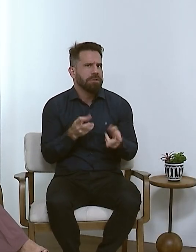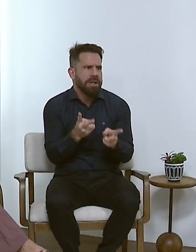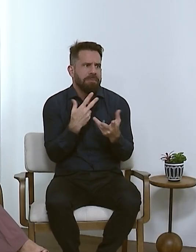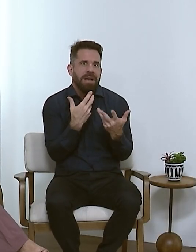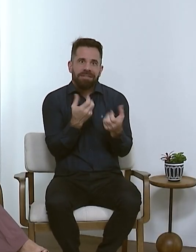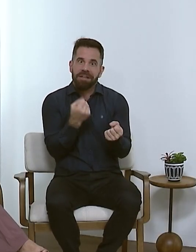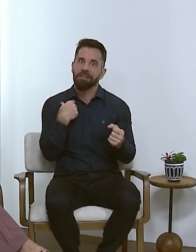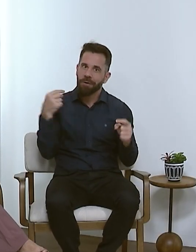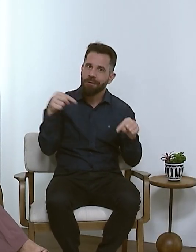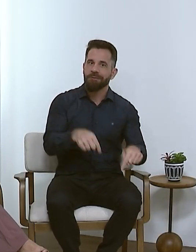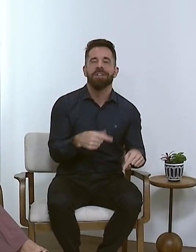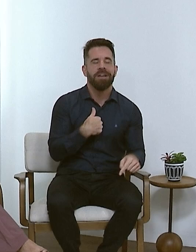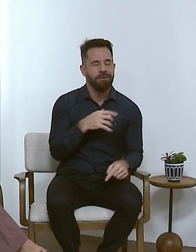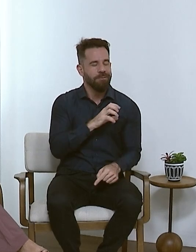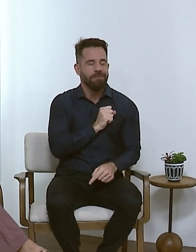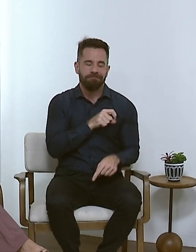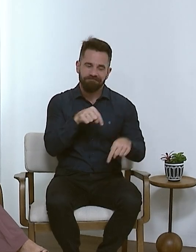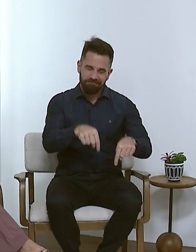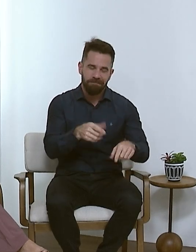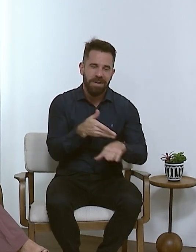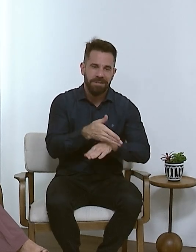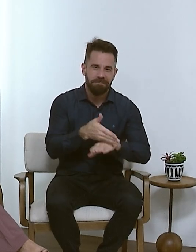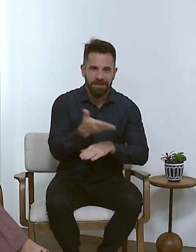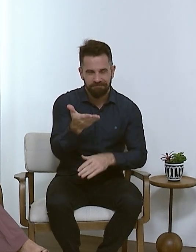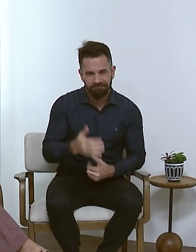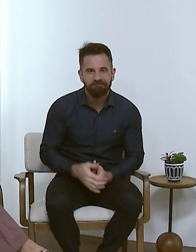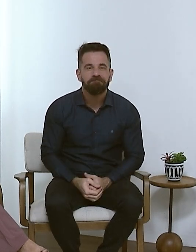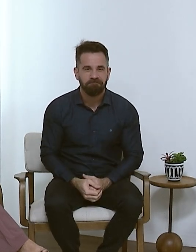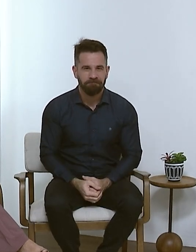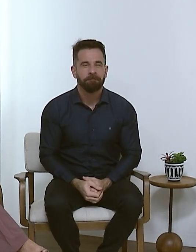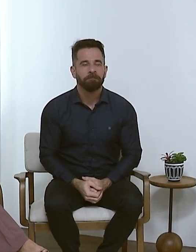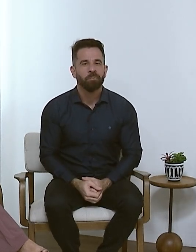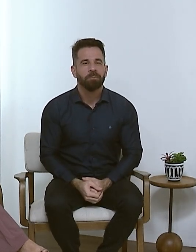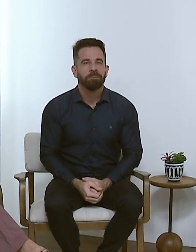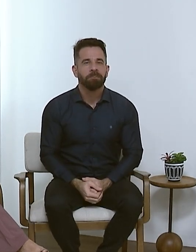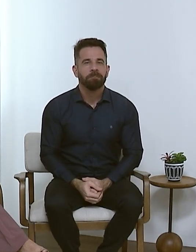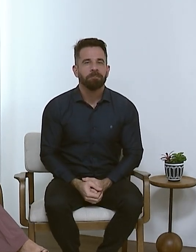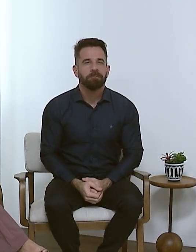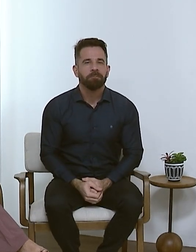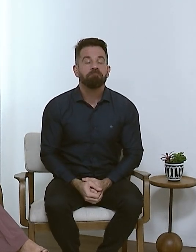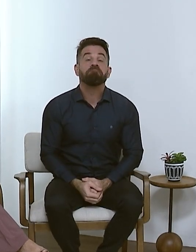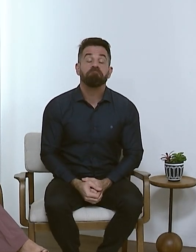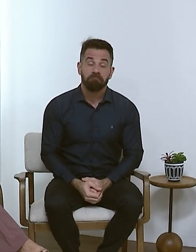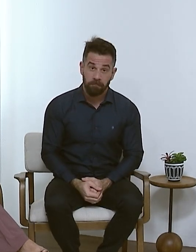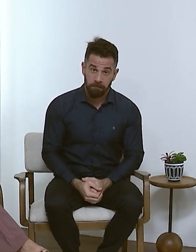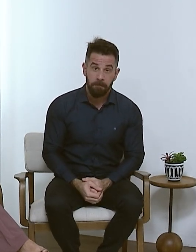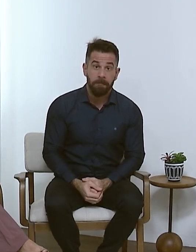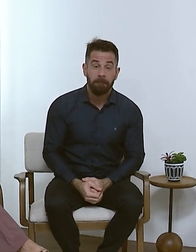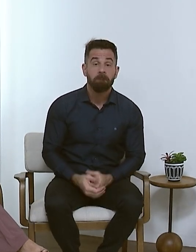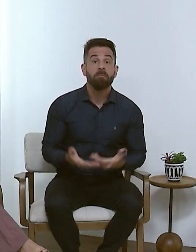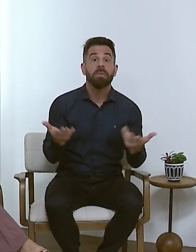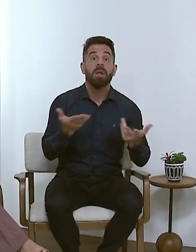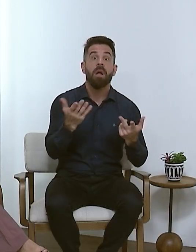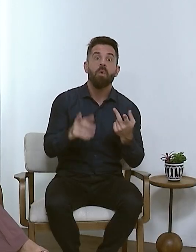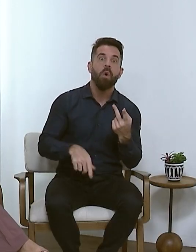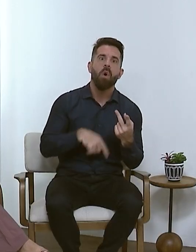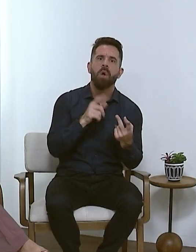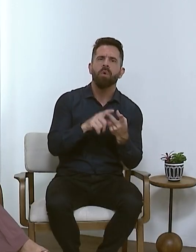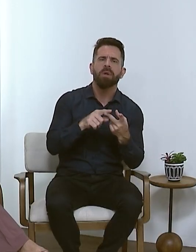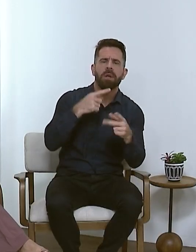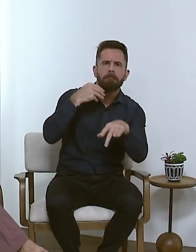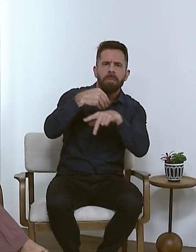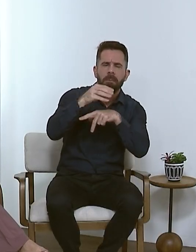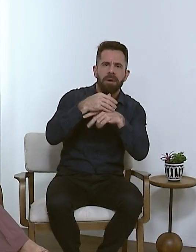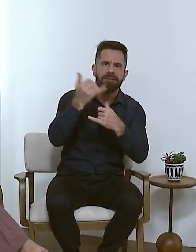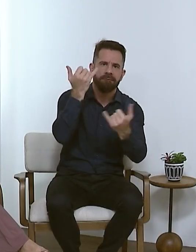me chamar que eu venho. Adorei participar. Obrigada. Obrigada. Bom, e agora a gente dá uma informação interessante para você